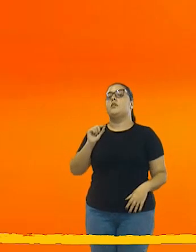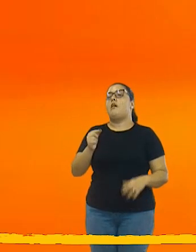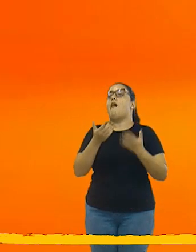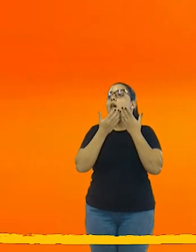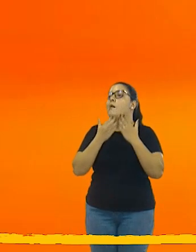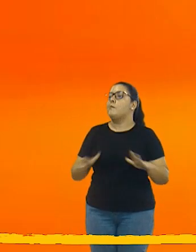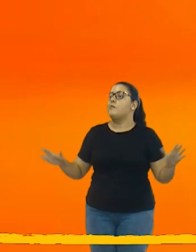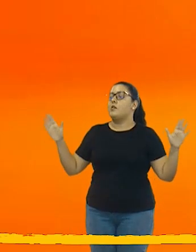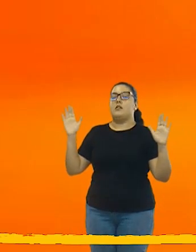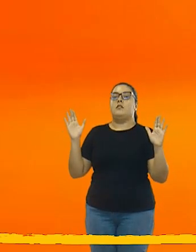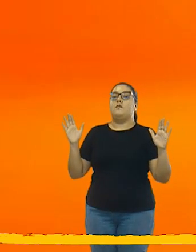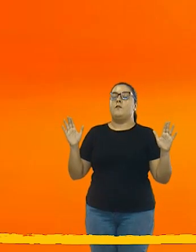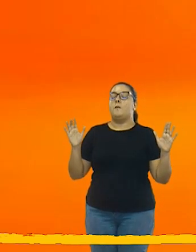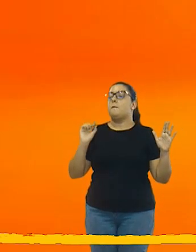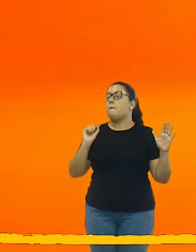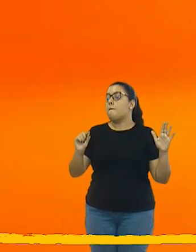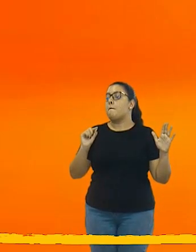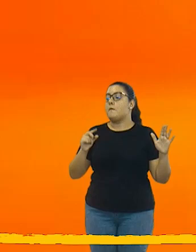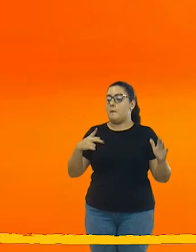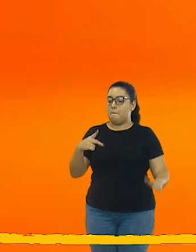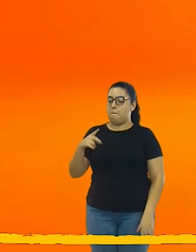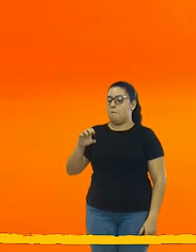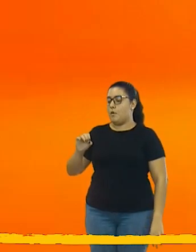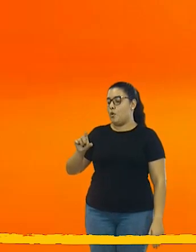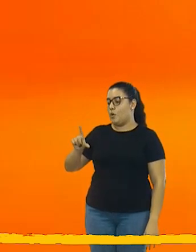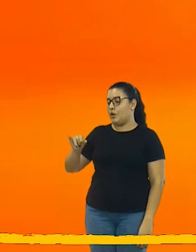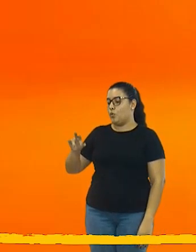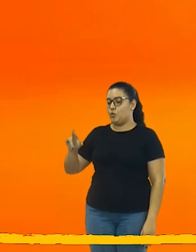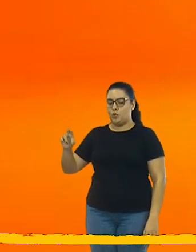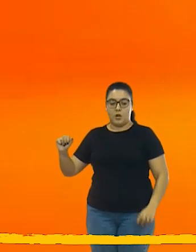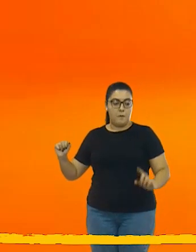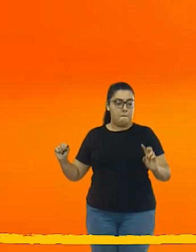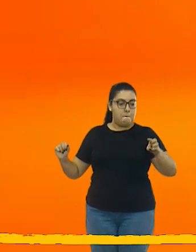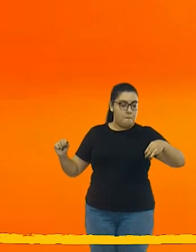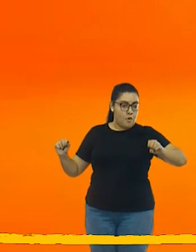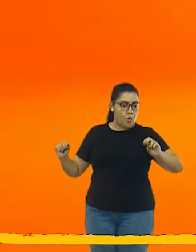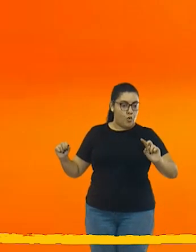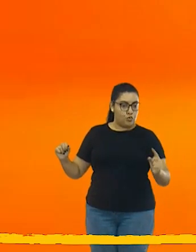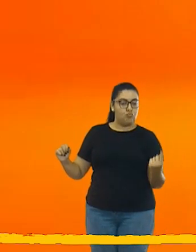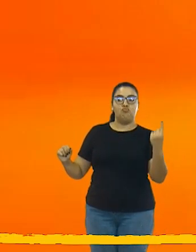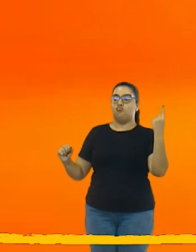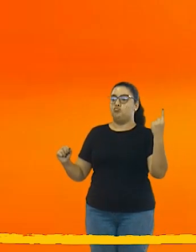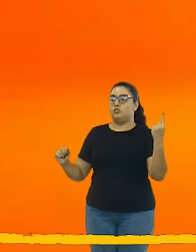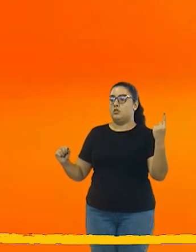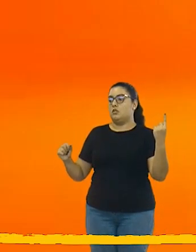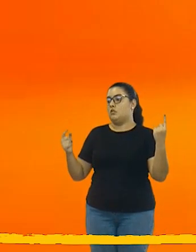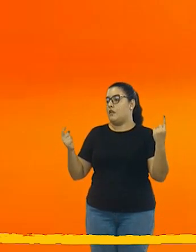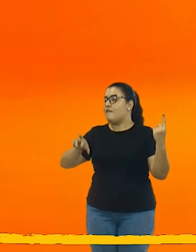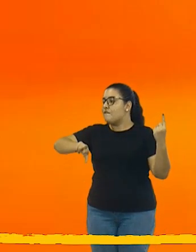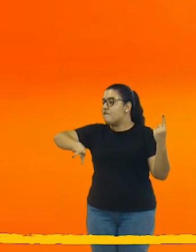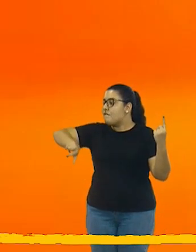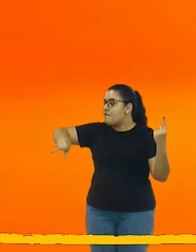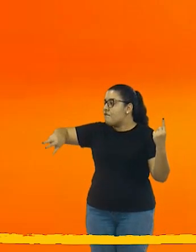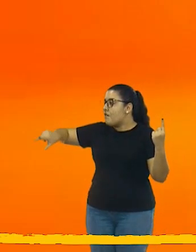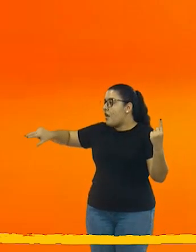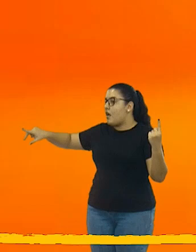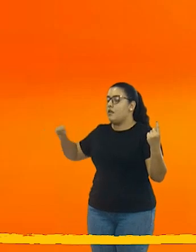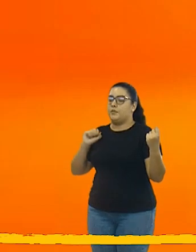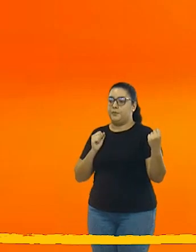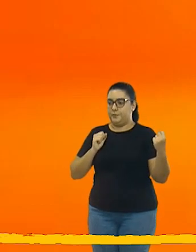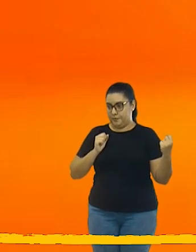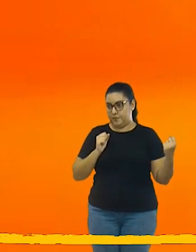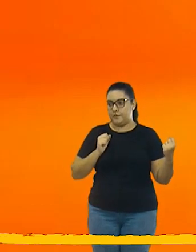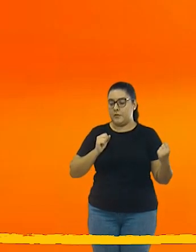da concentração fundiária. Gente, policultura, monocultura. Monocultura, grande produção. Policultura, variedades produtivas. Ou